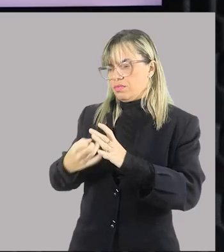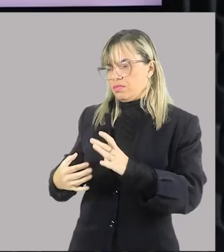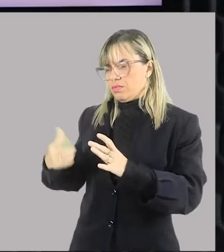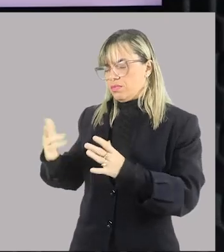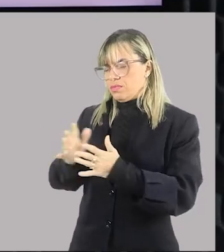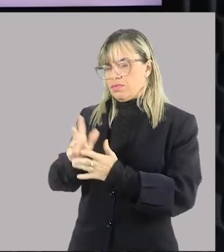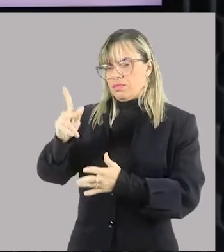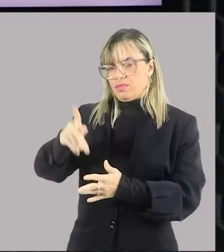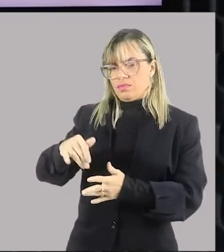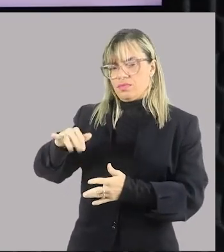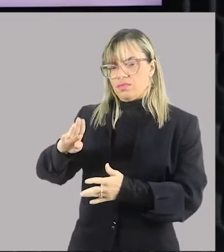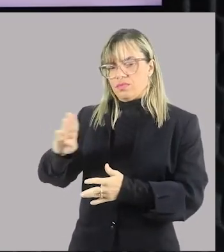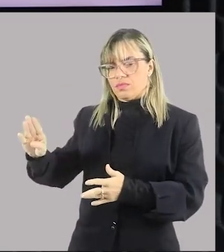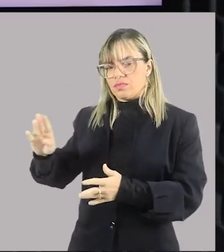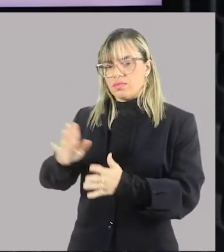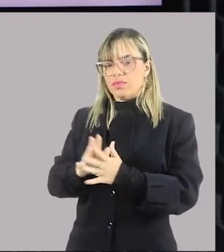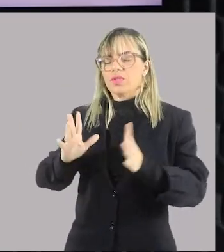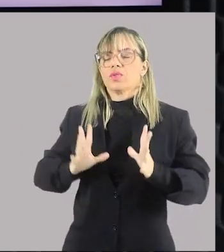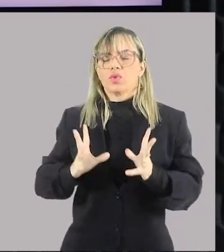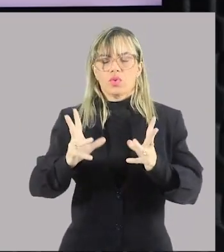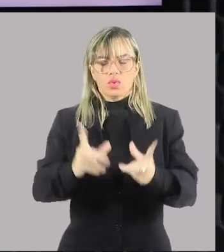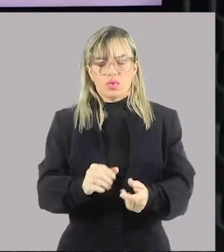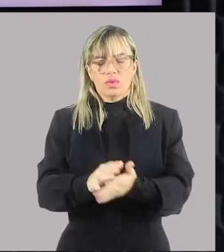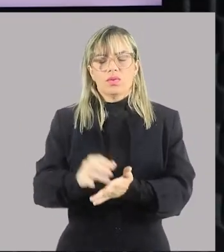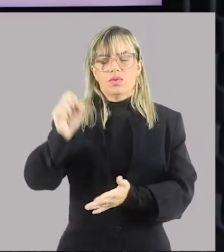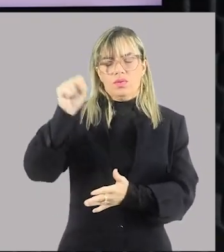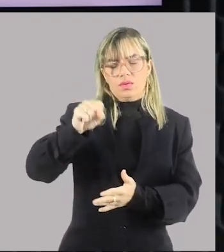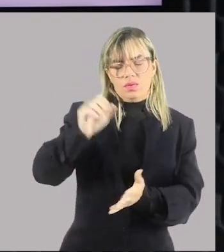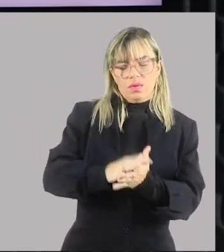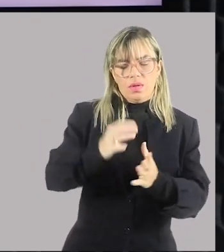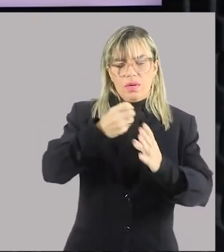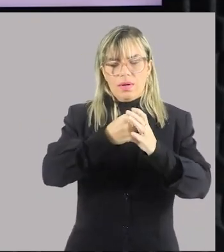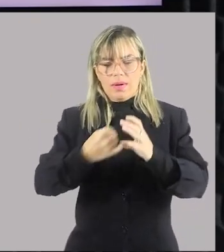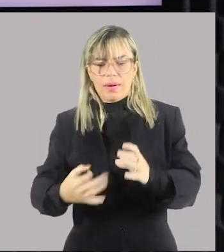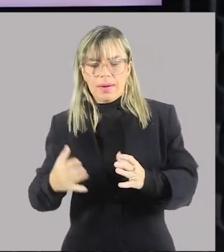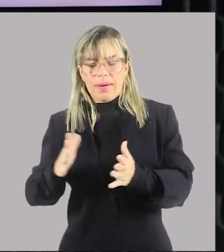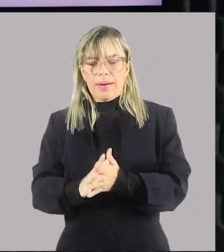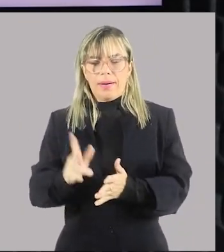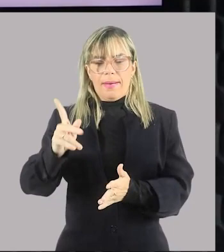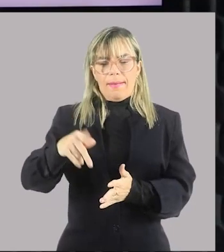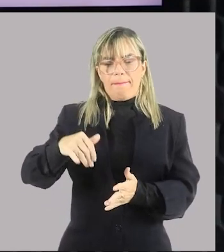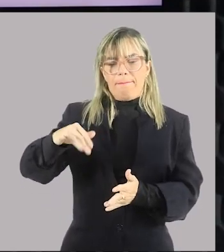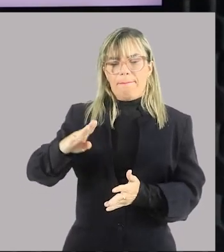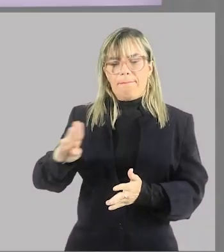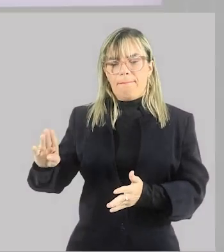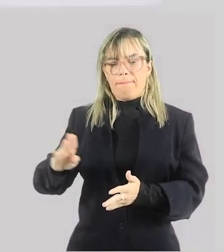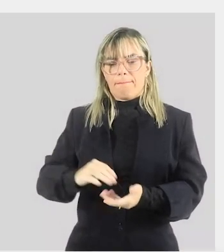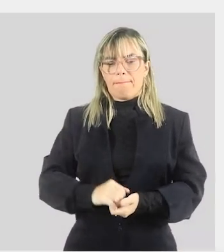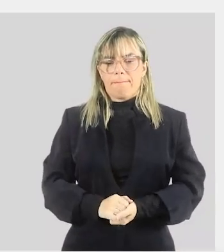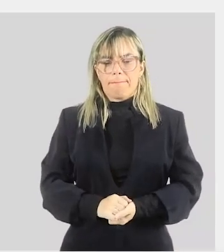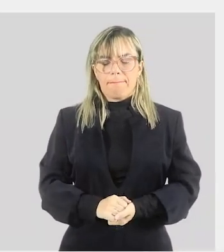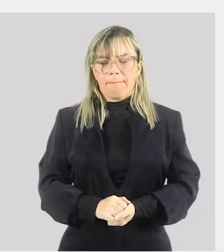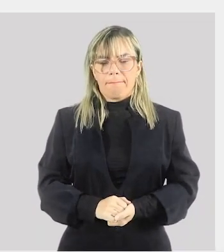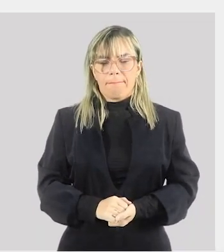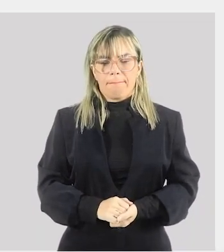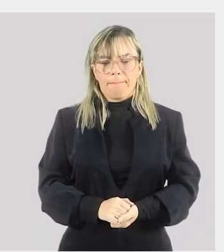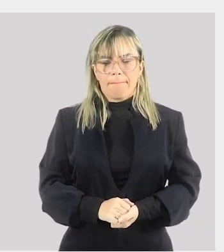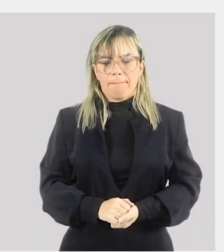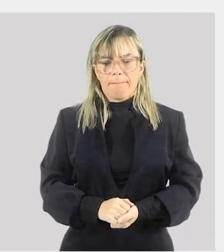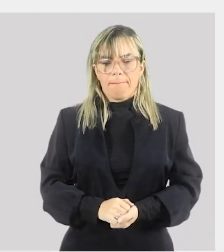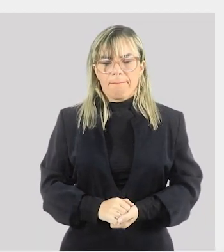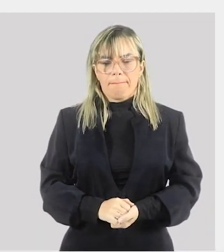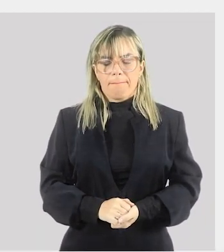por PIB? Sim, todo país é caracterizado por um produto interno bruto. A micro e